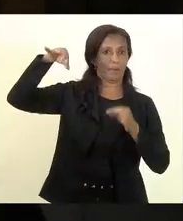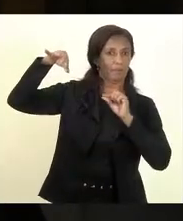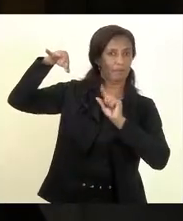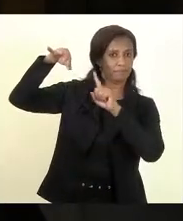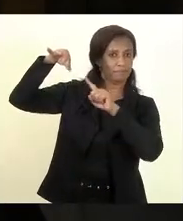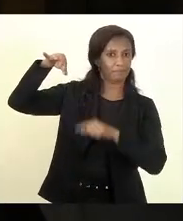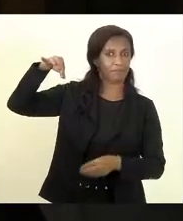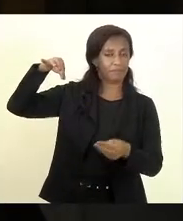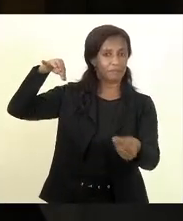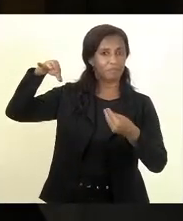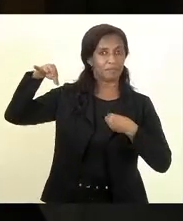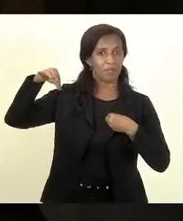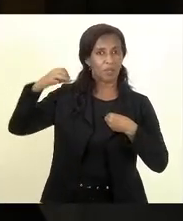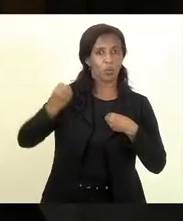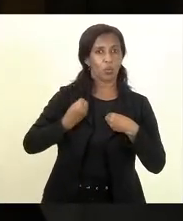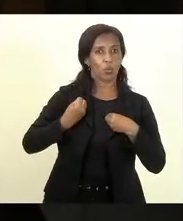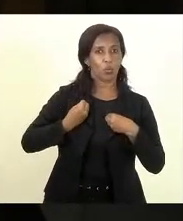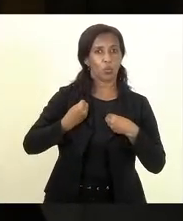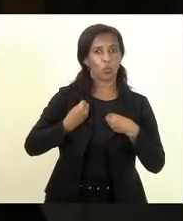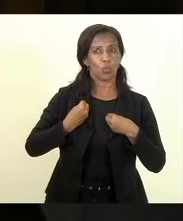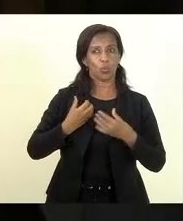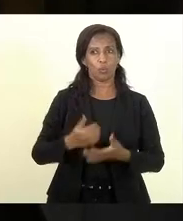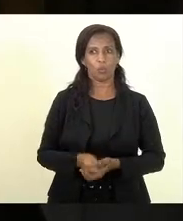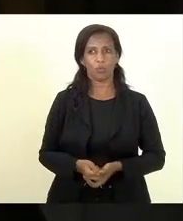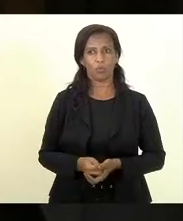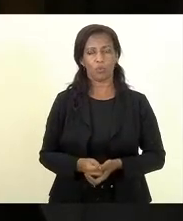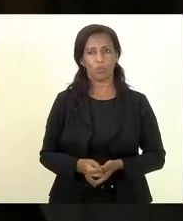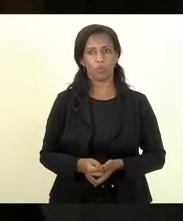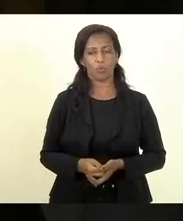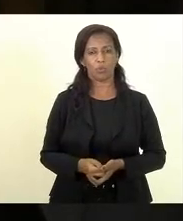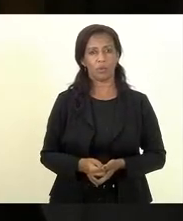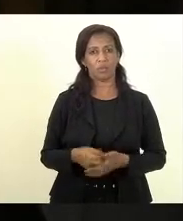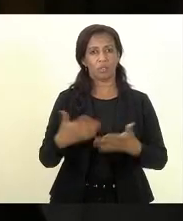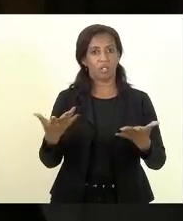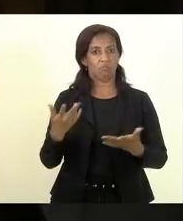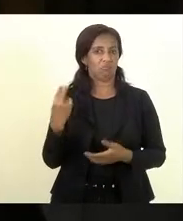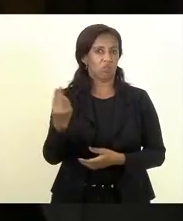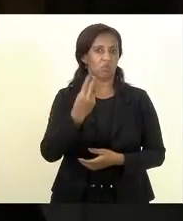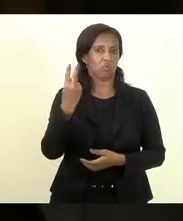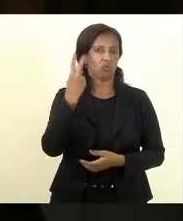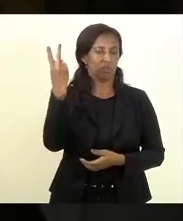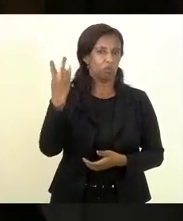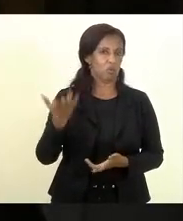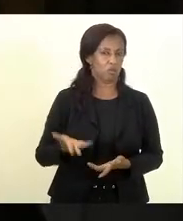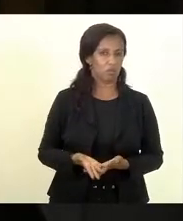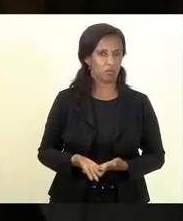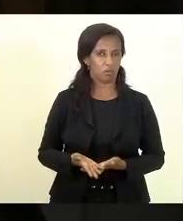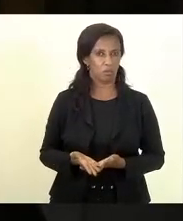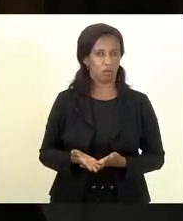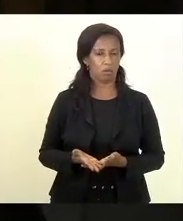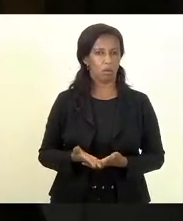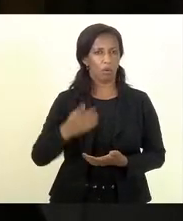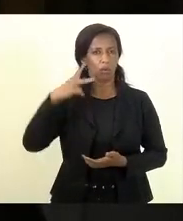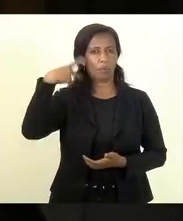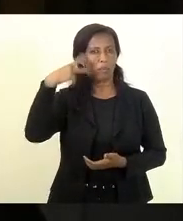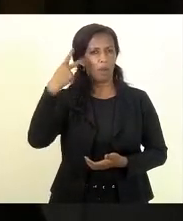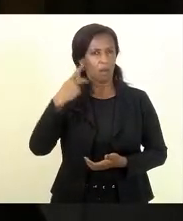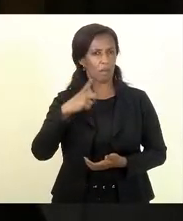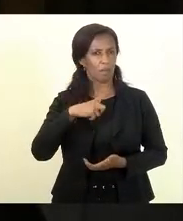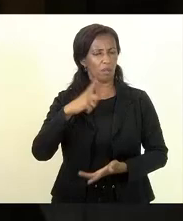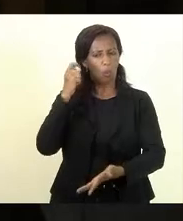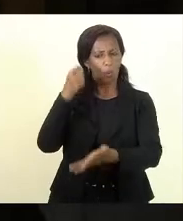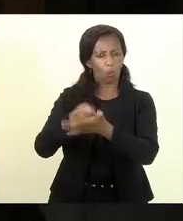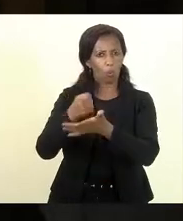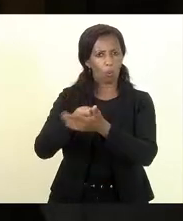trocadilho aqui com o número de SEI homologado ou não e os valores. O parlamento tem o papel de